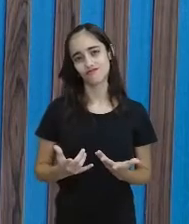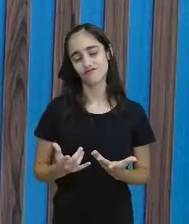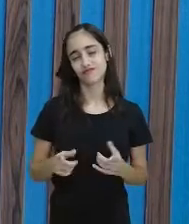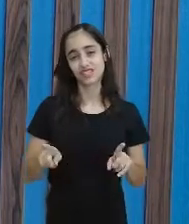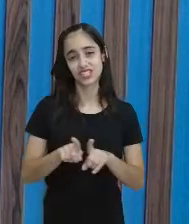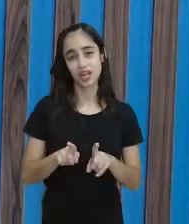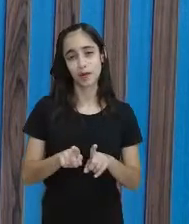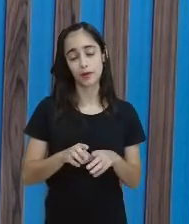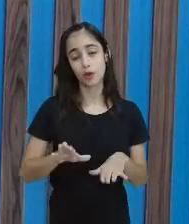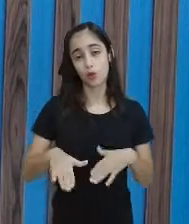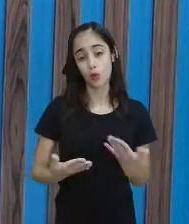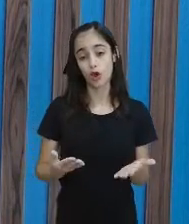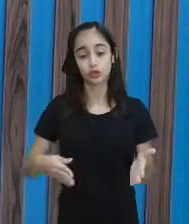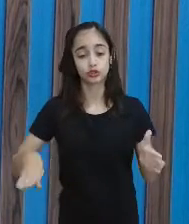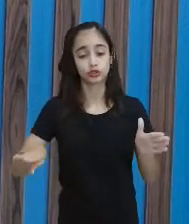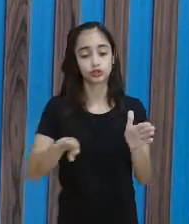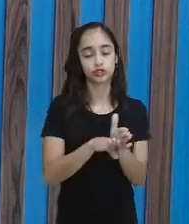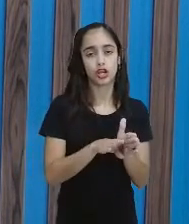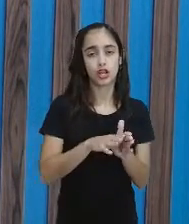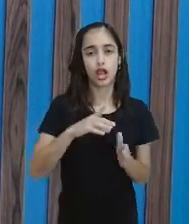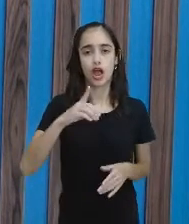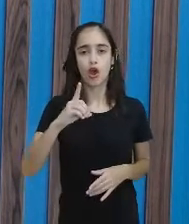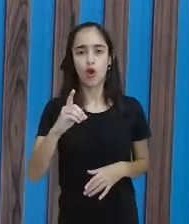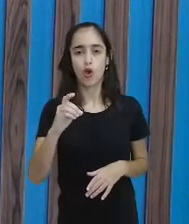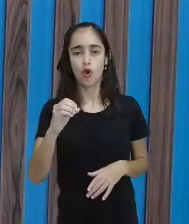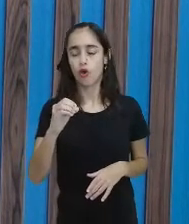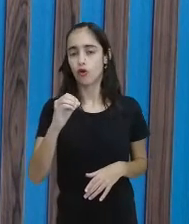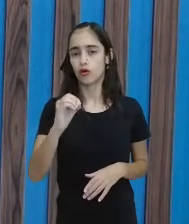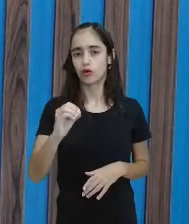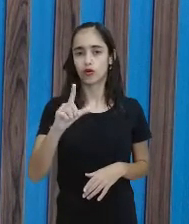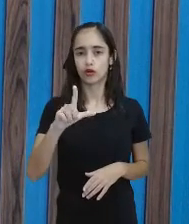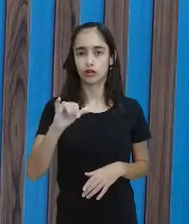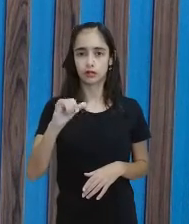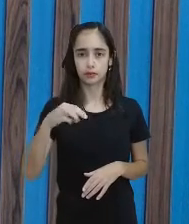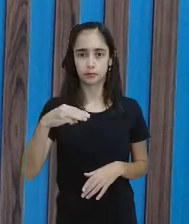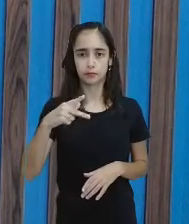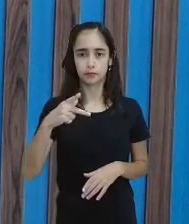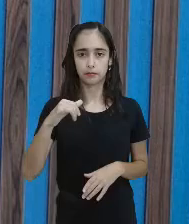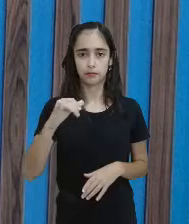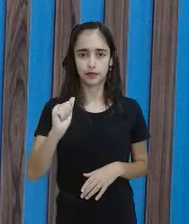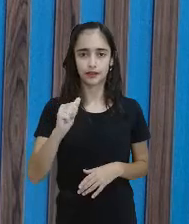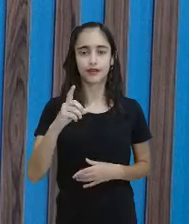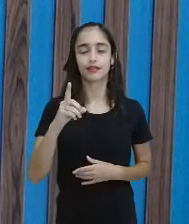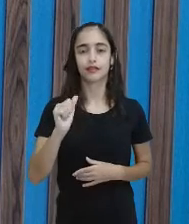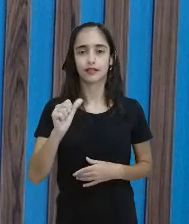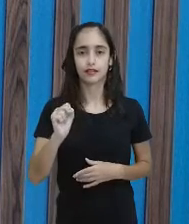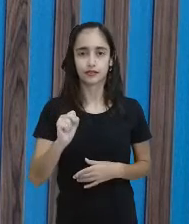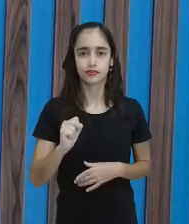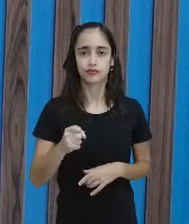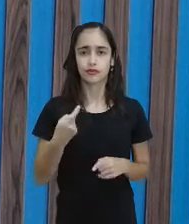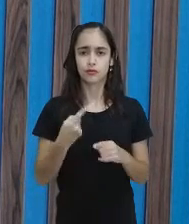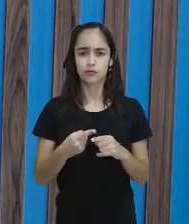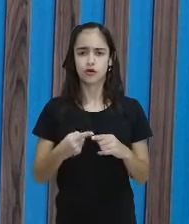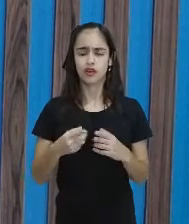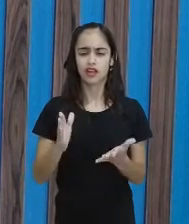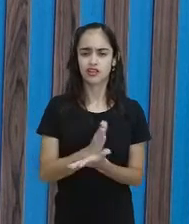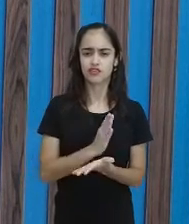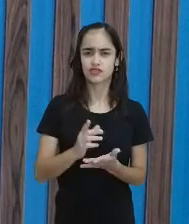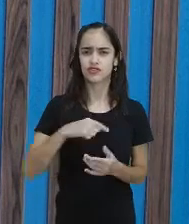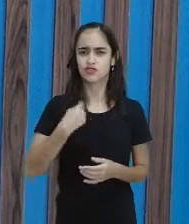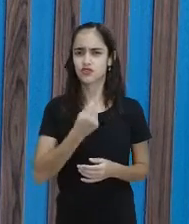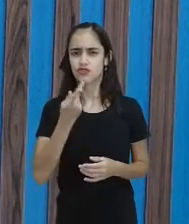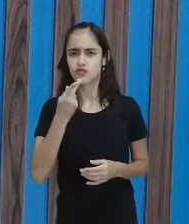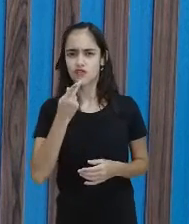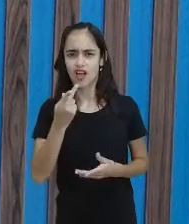Meu Deus, esse cara treinou tanto, como é que chega lá e perde? Mas será que treinou tanto assim mesmo, né? Será que